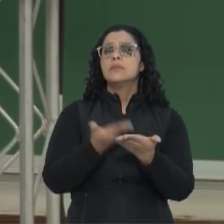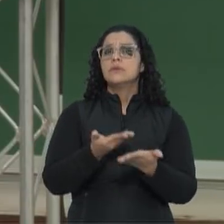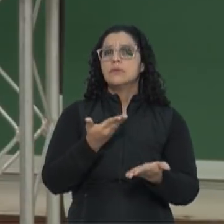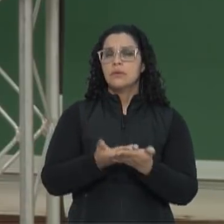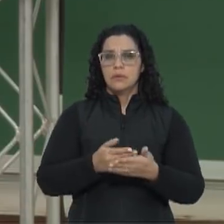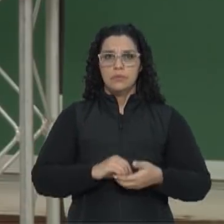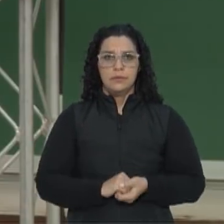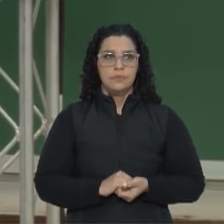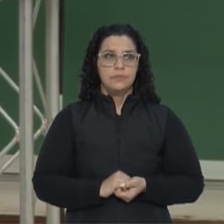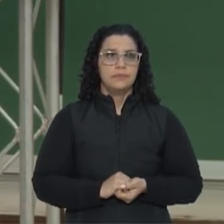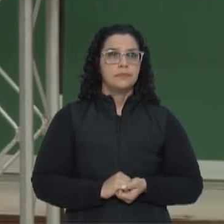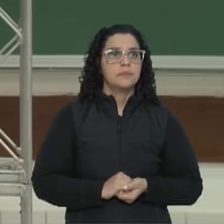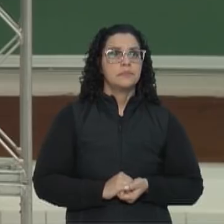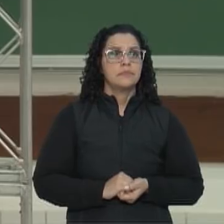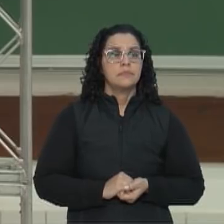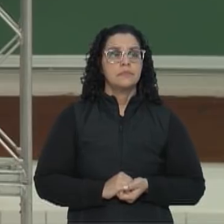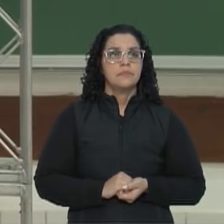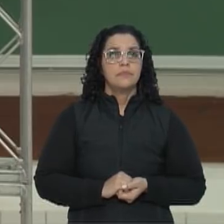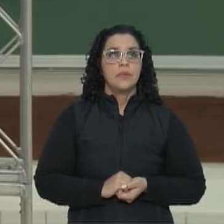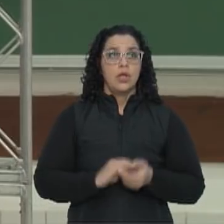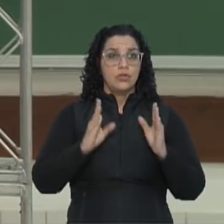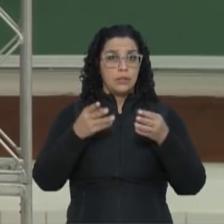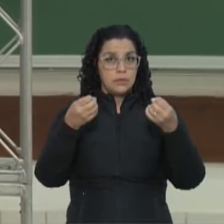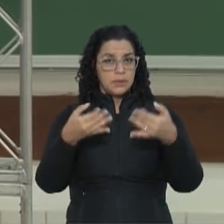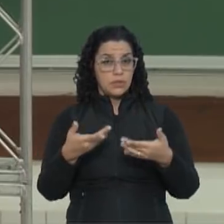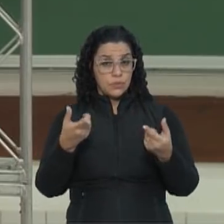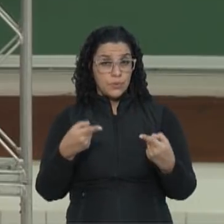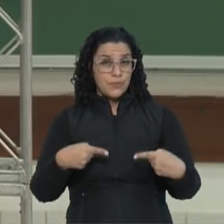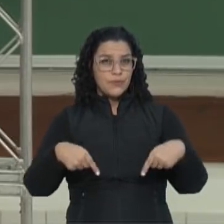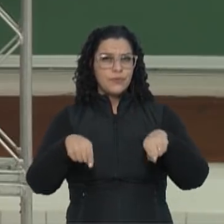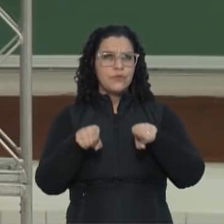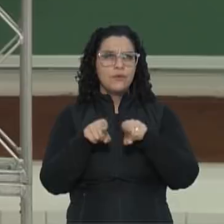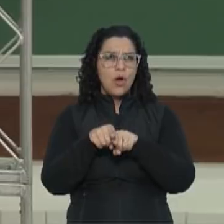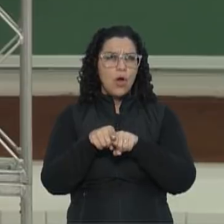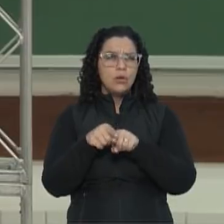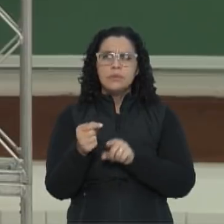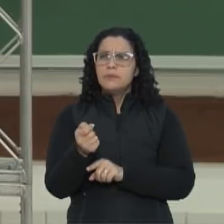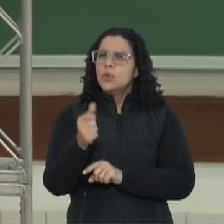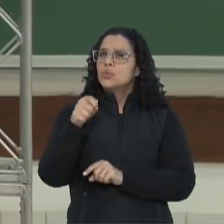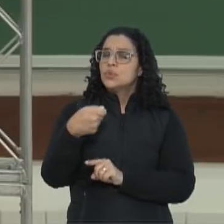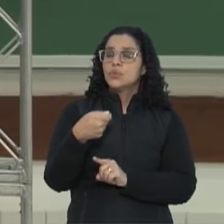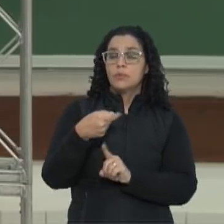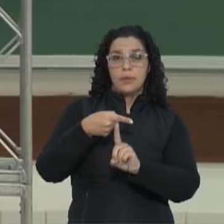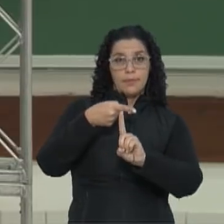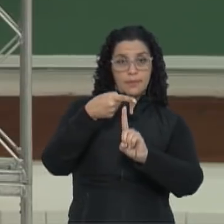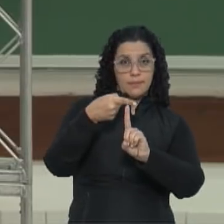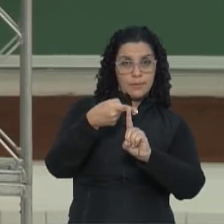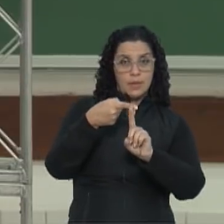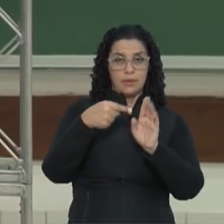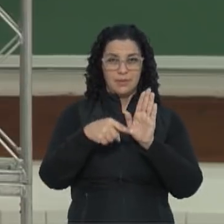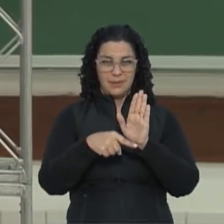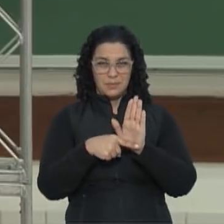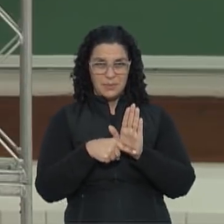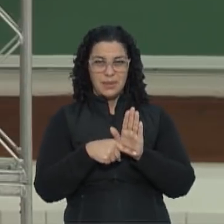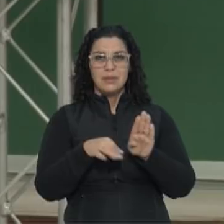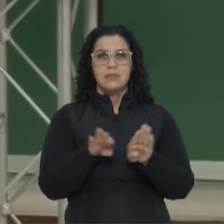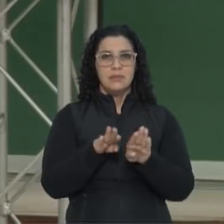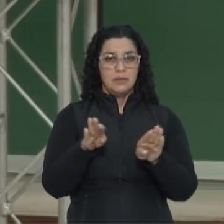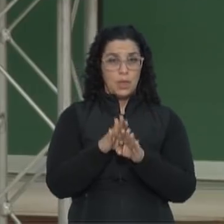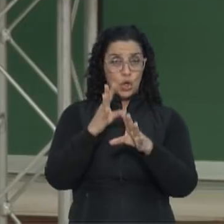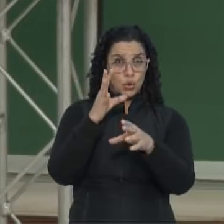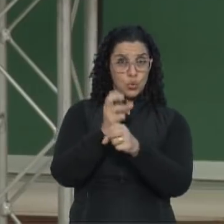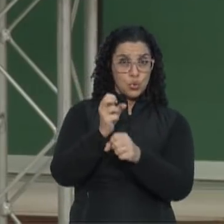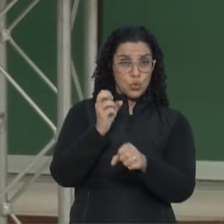aula. Como eu disse, a gente vai retomar um pouquinho o que é adição e subtração, né, de números racionais na